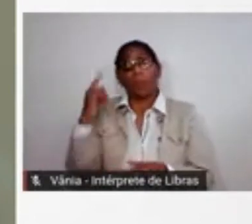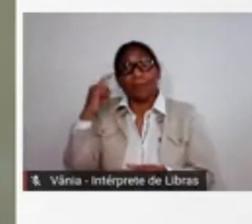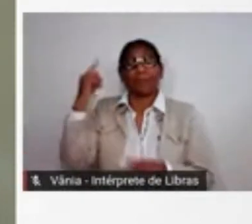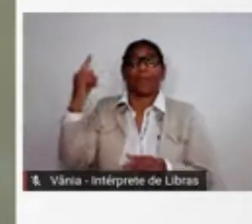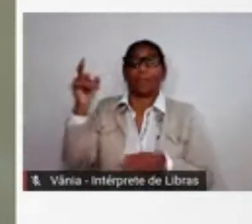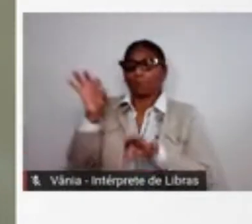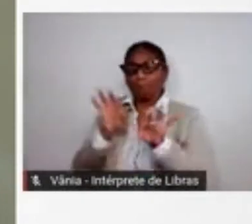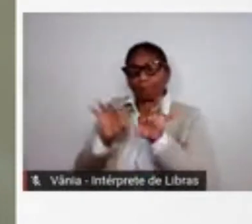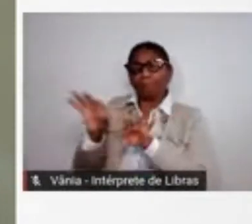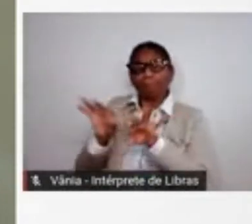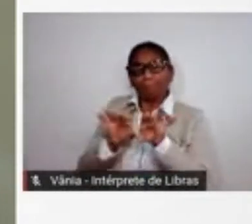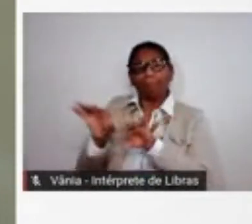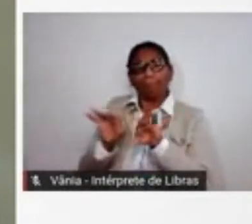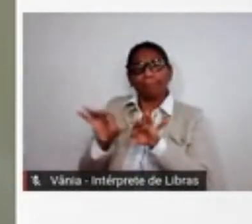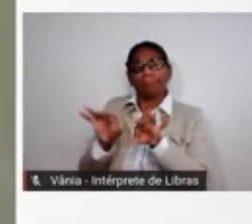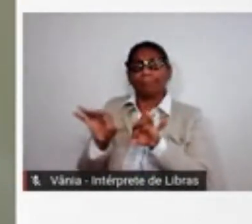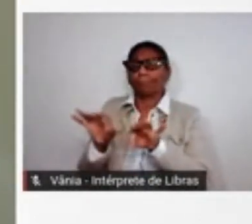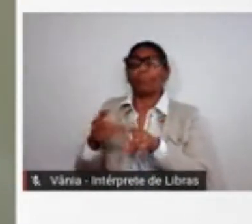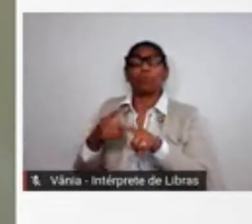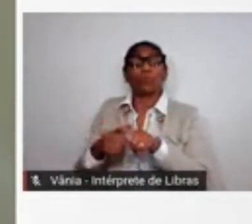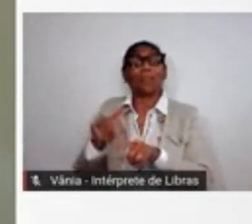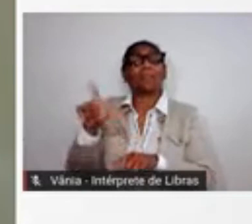um preço menor a pagar,